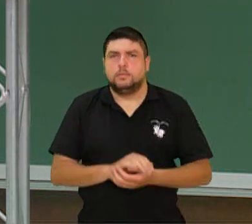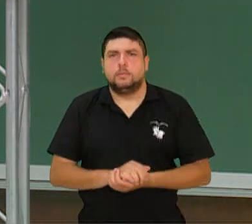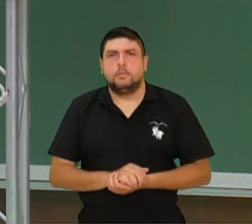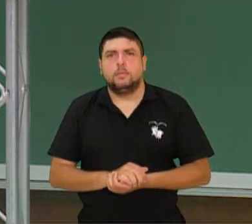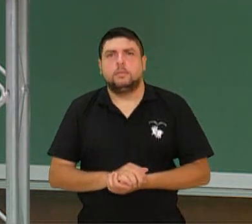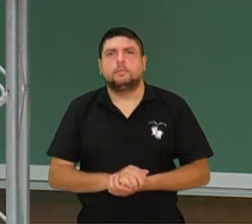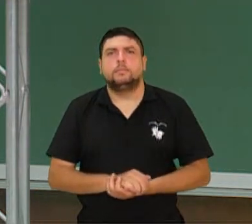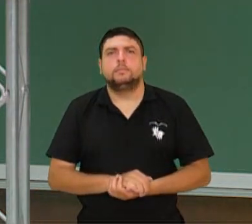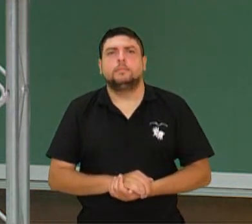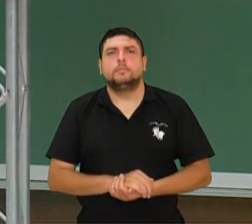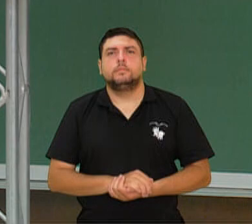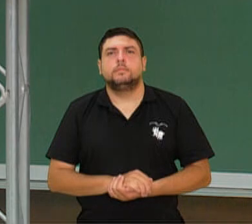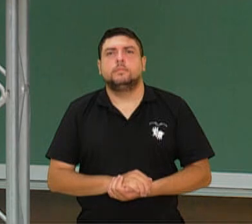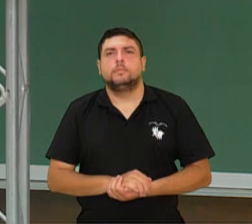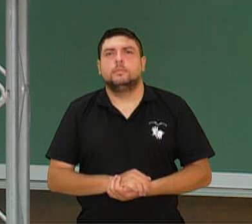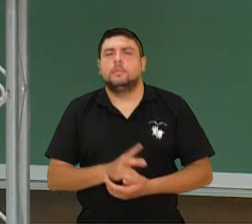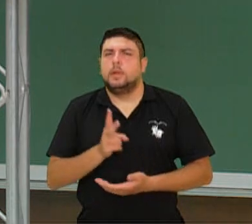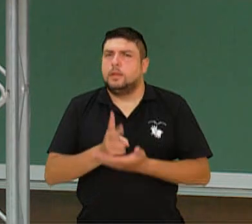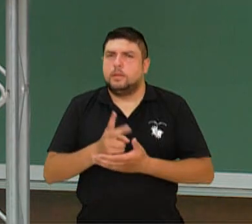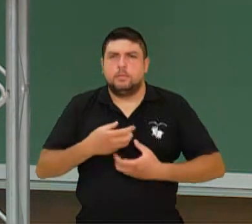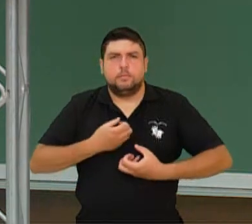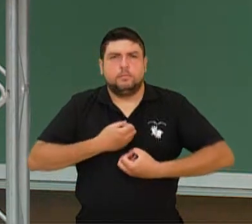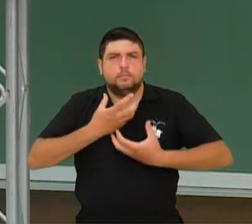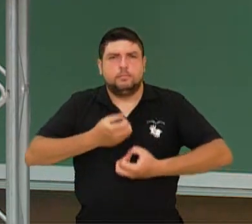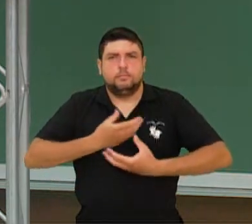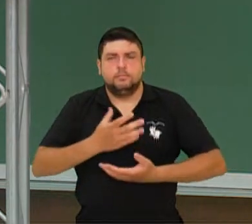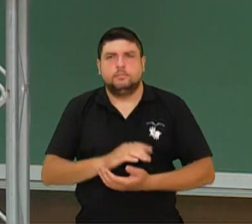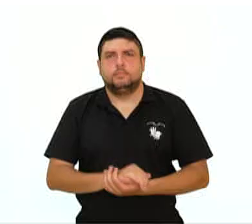momento, ok? Espontâneo.